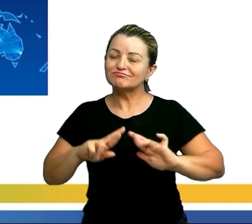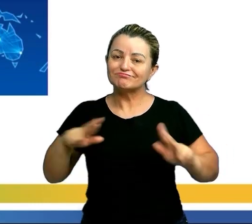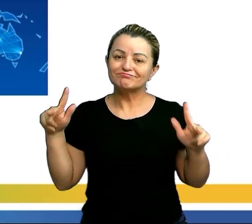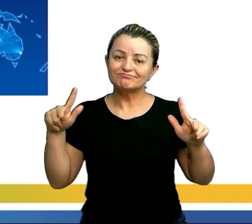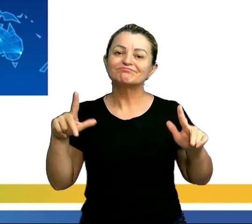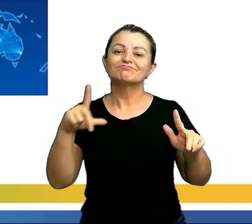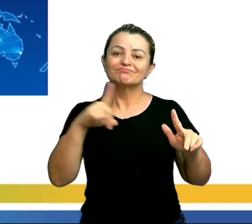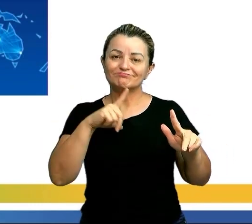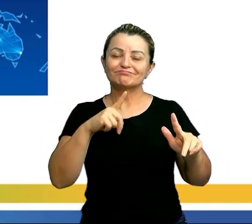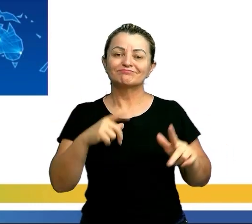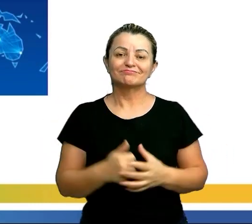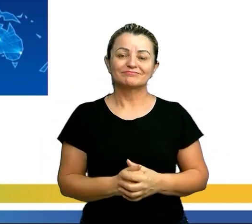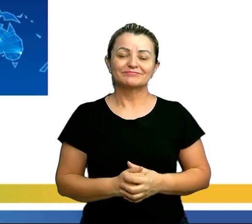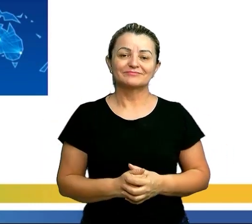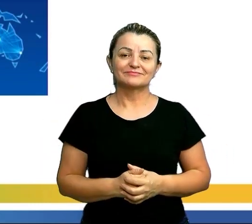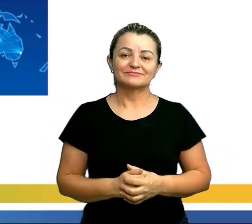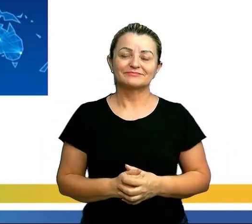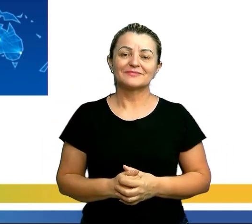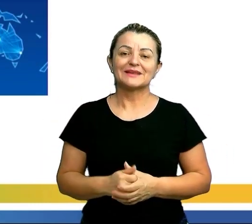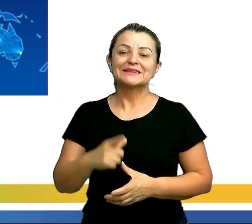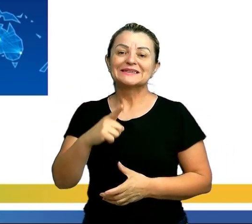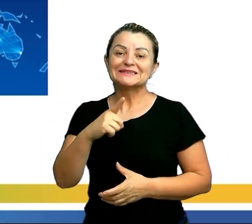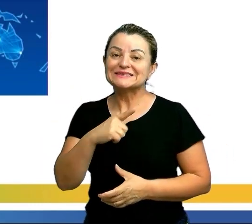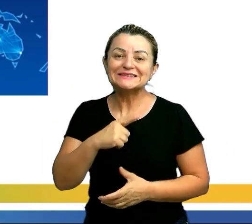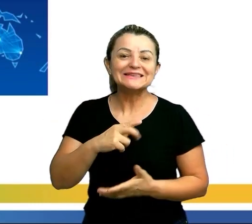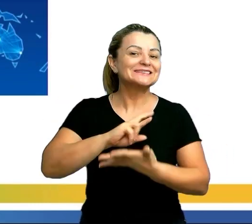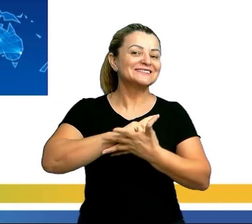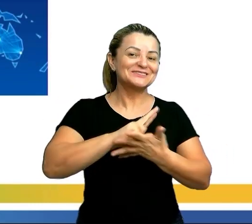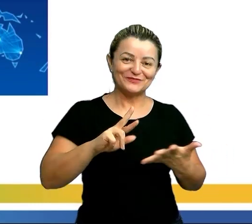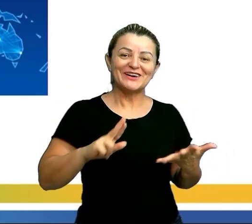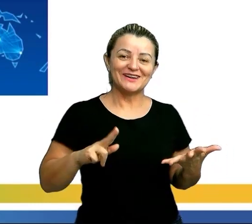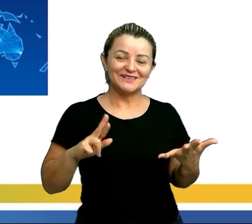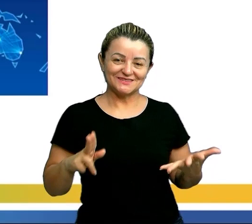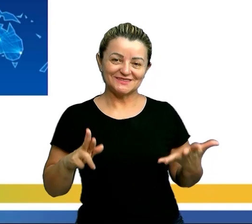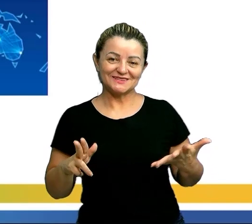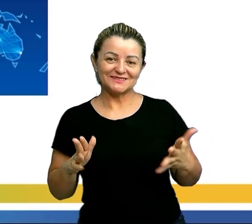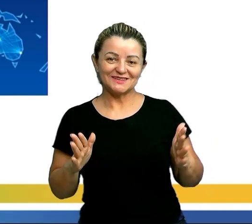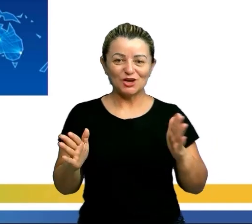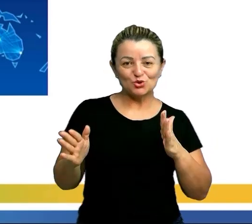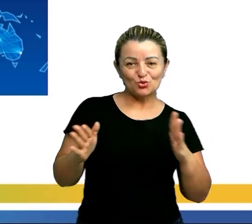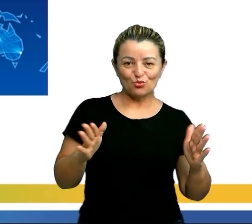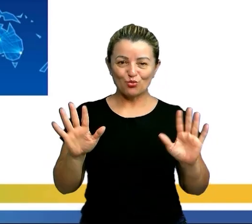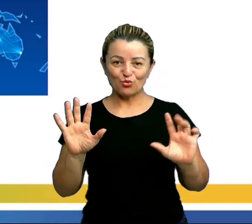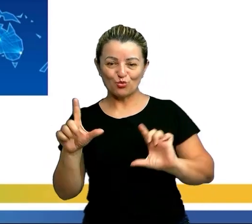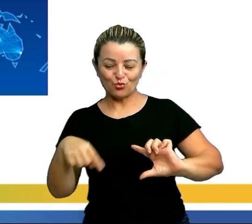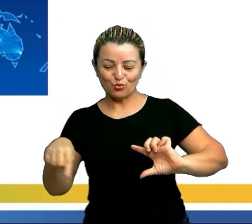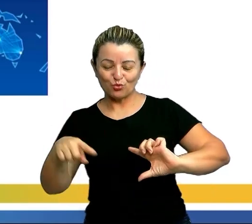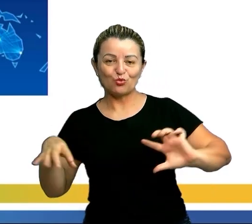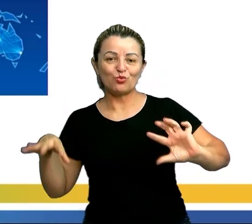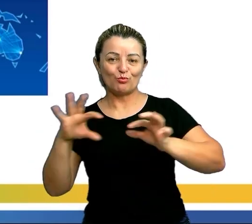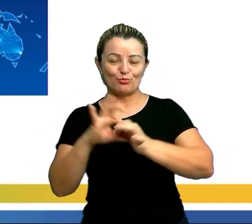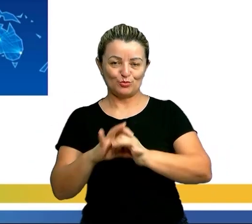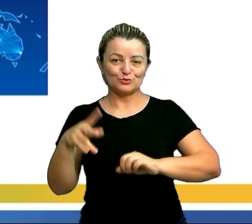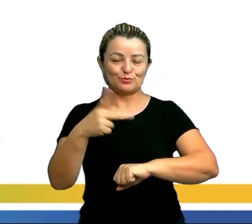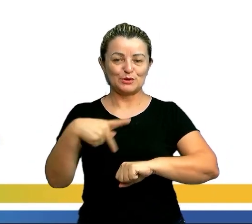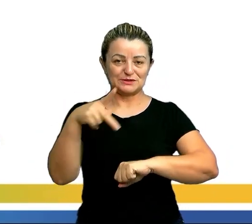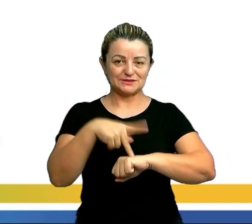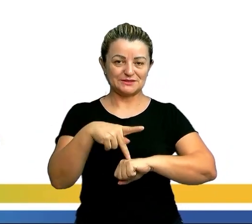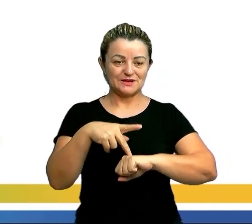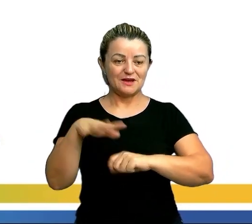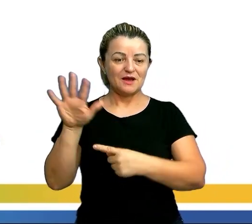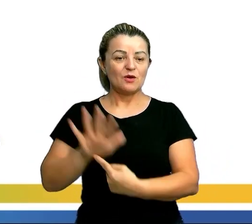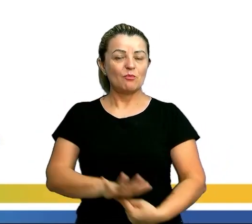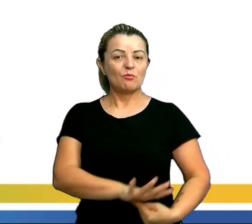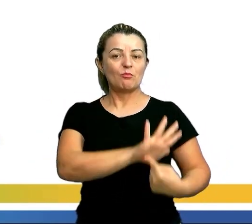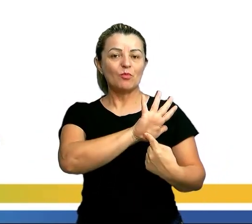diversas diferenças é ótimo, mas tudo bem. Existem diferenças entre a união desses países. E é justamente isso que